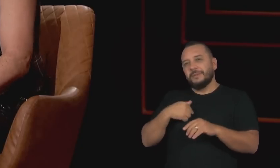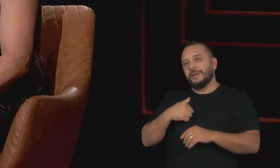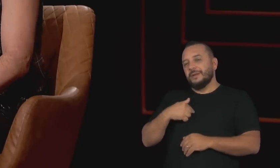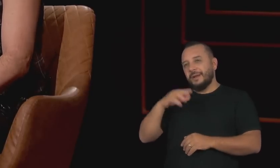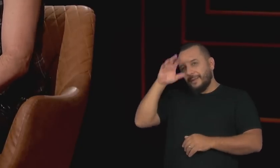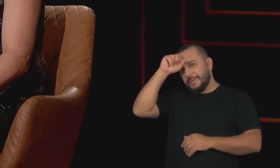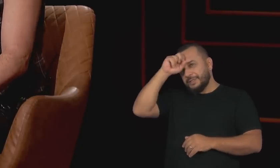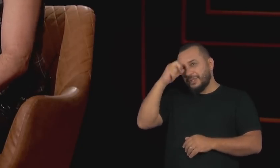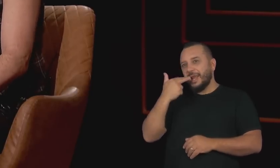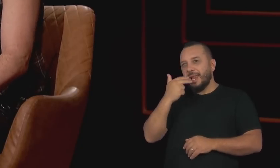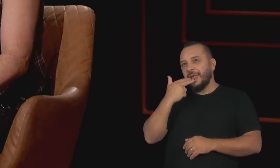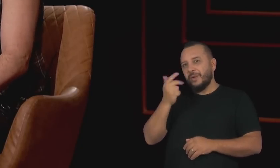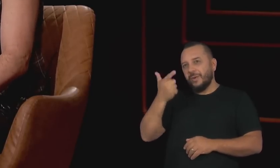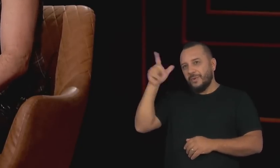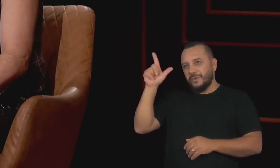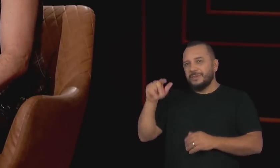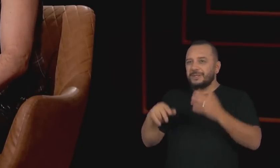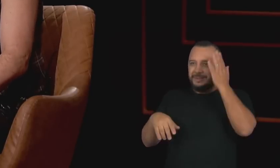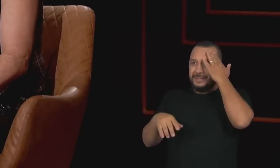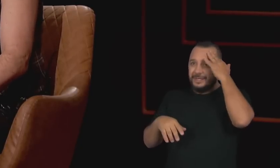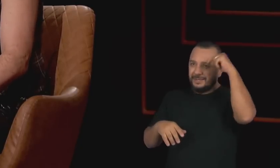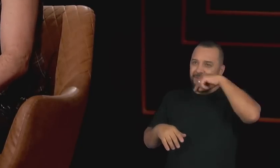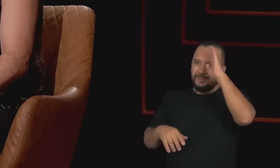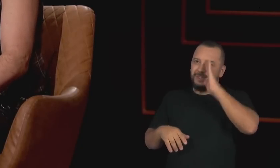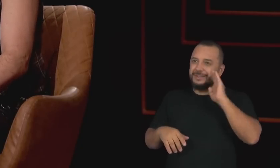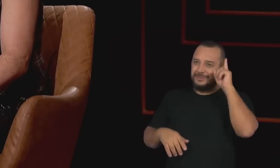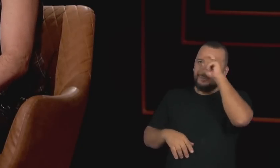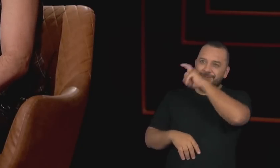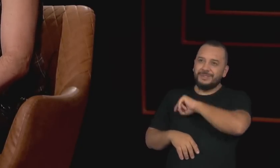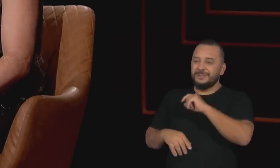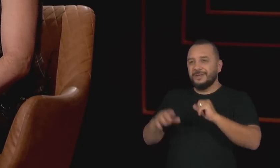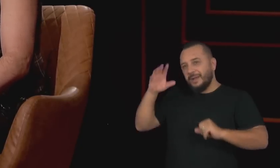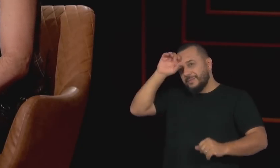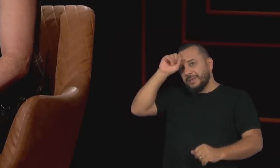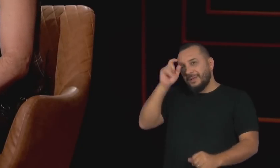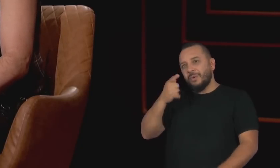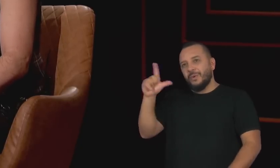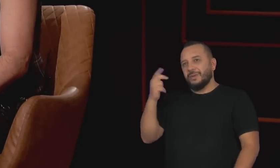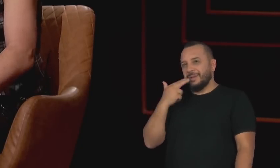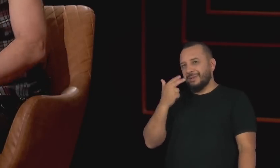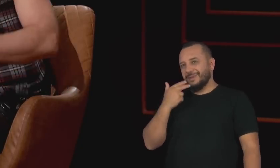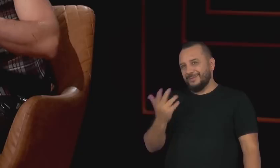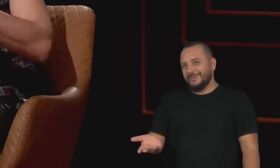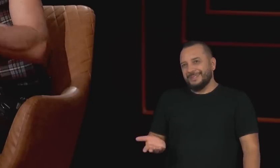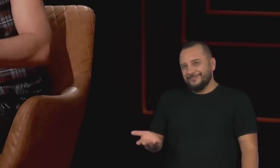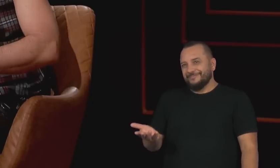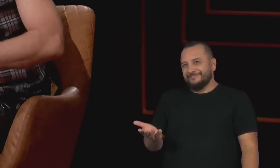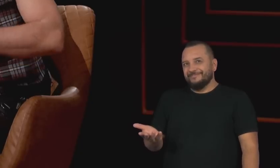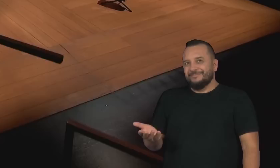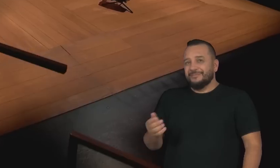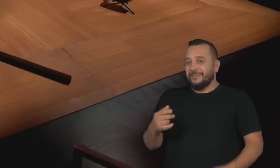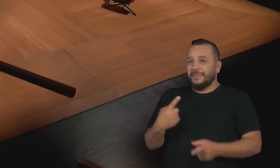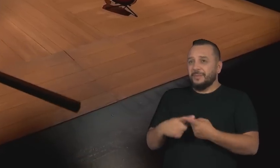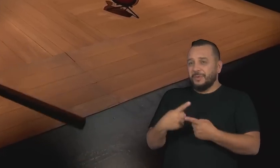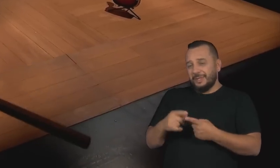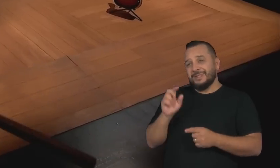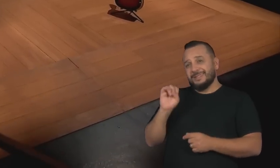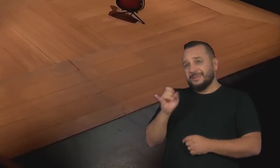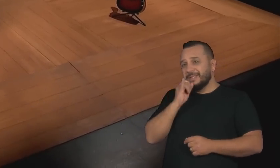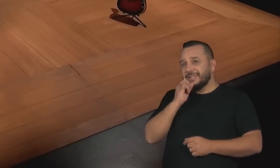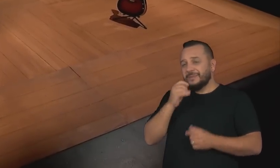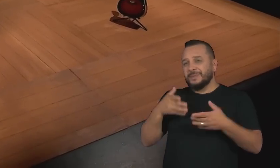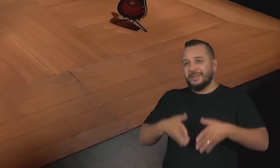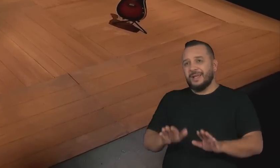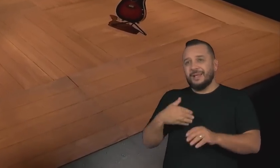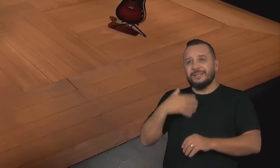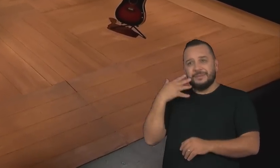língua, né? Eu sei que no Brasil é muito difícil isso, assim, tipo, pô, você nasce branco, de uma classe média alta Sim. e